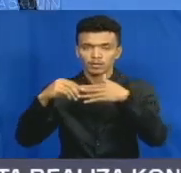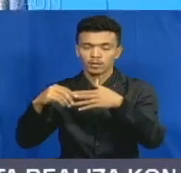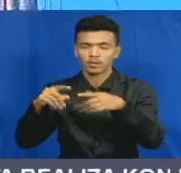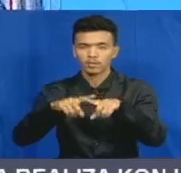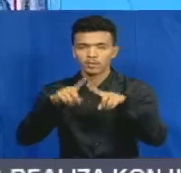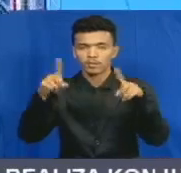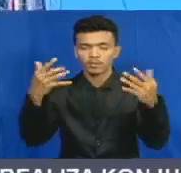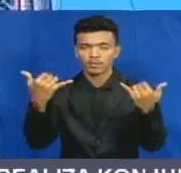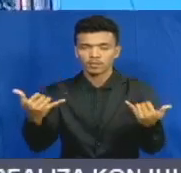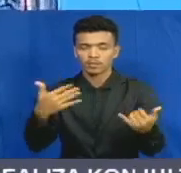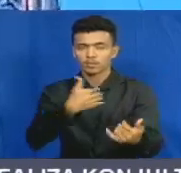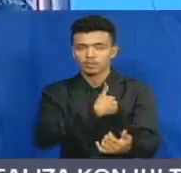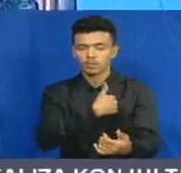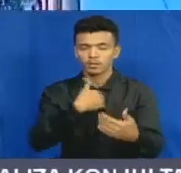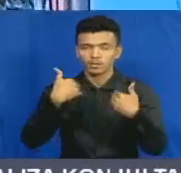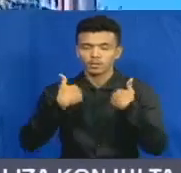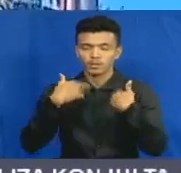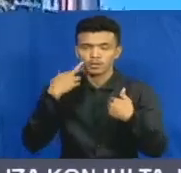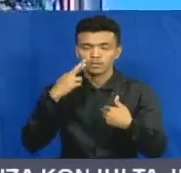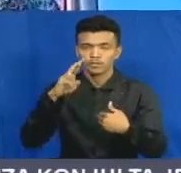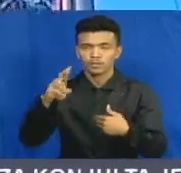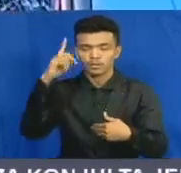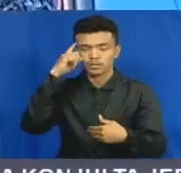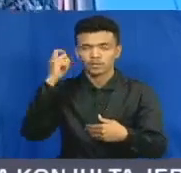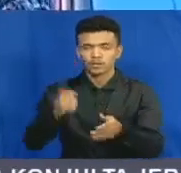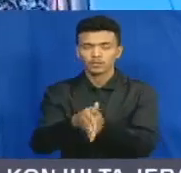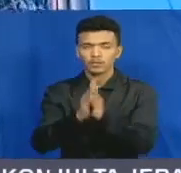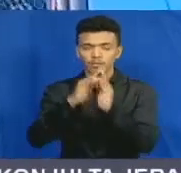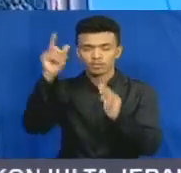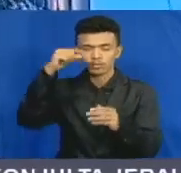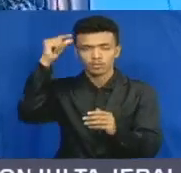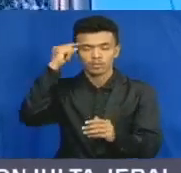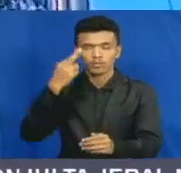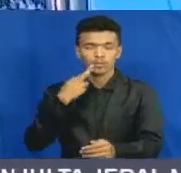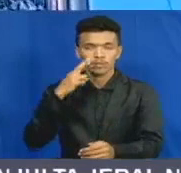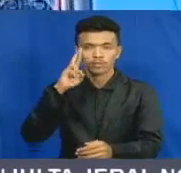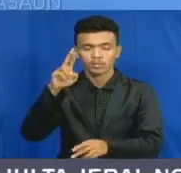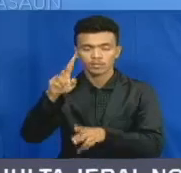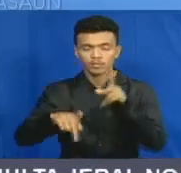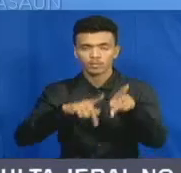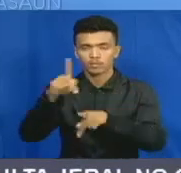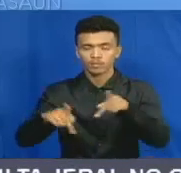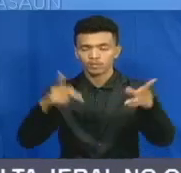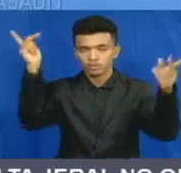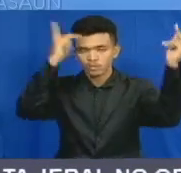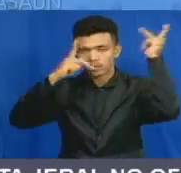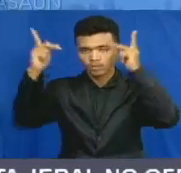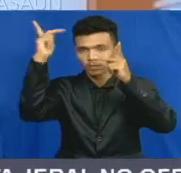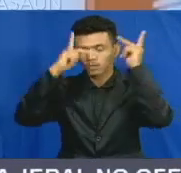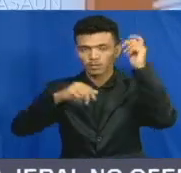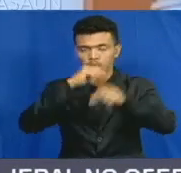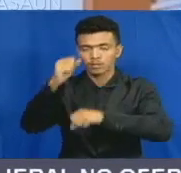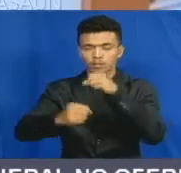mas beto agora sedauk ia resposta. Tambane, ne husuba governo, atu resolve ona povo ne preocupação durante tinang naruk ni